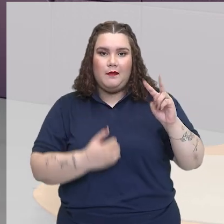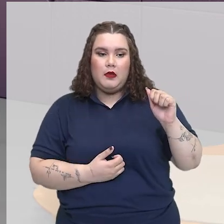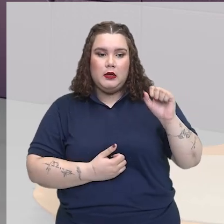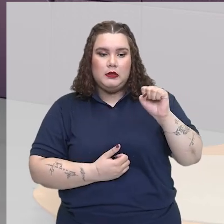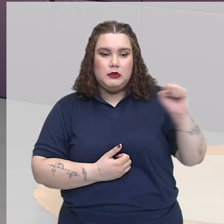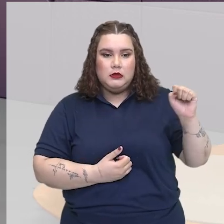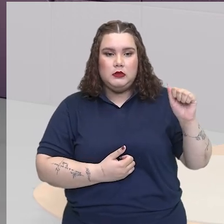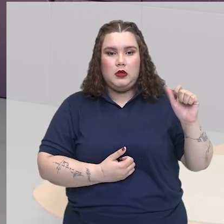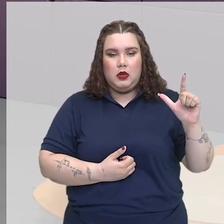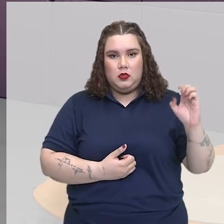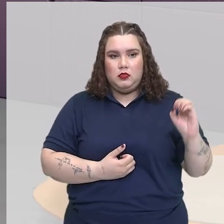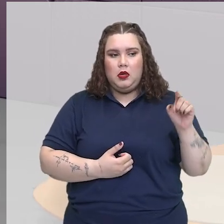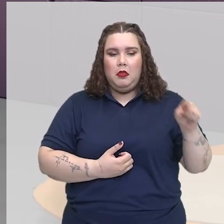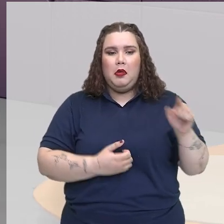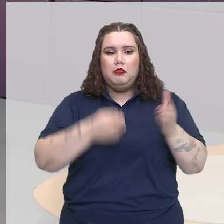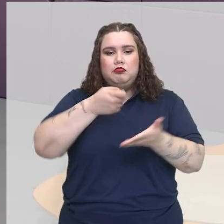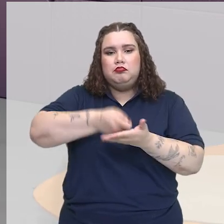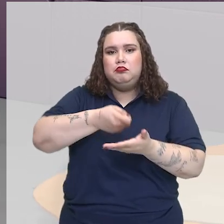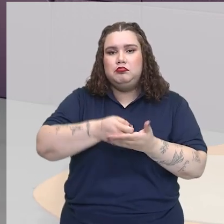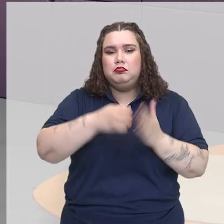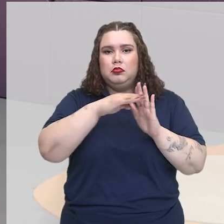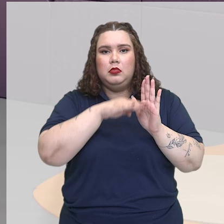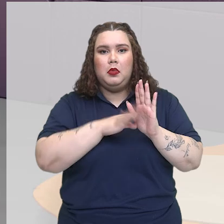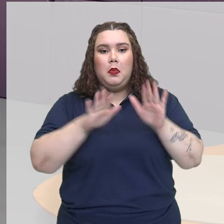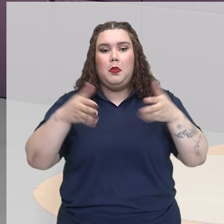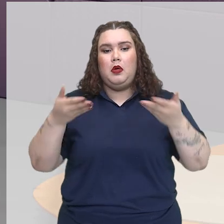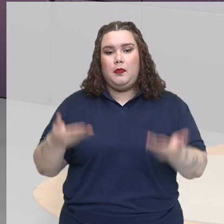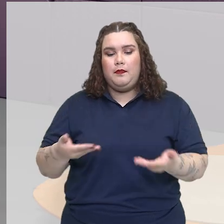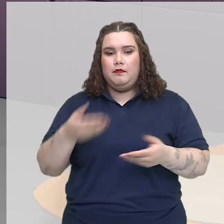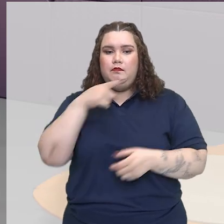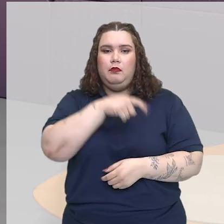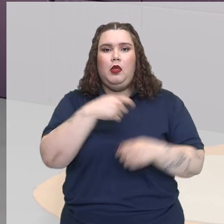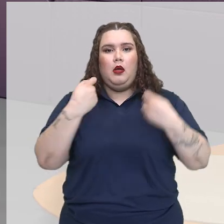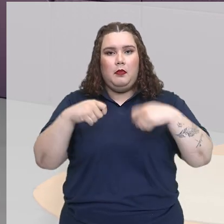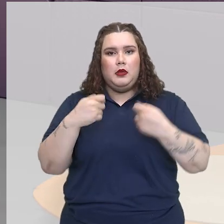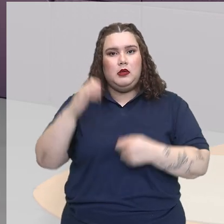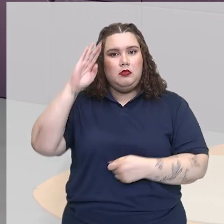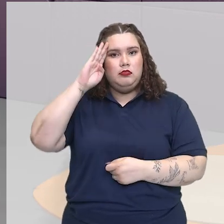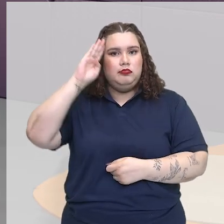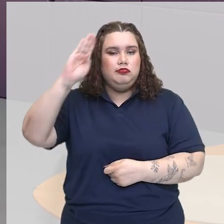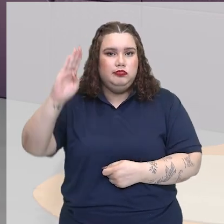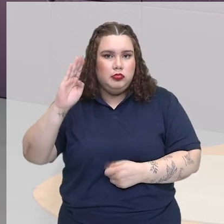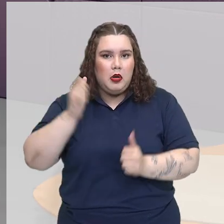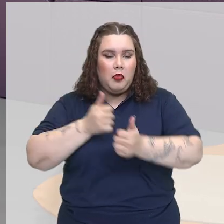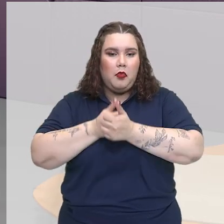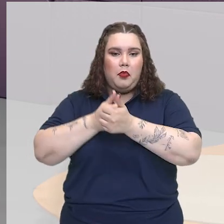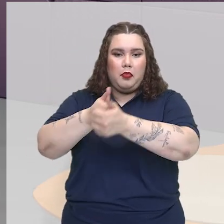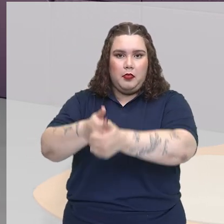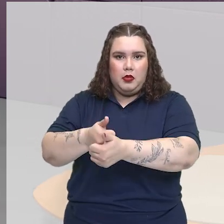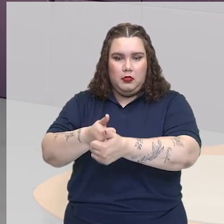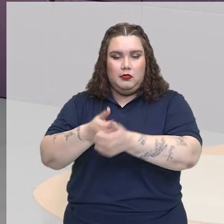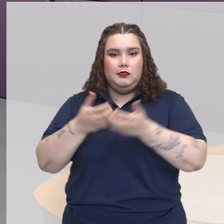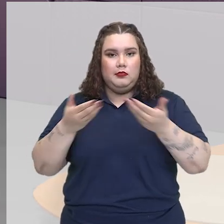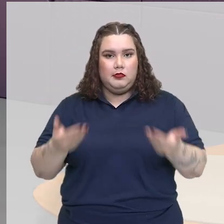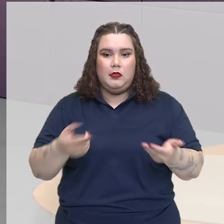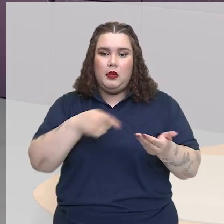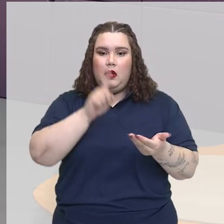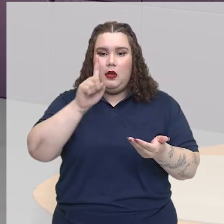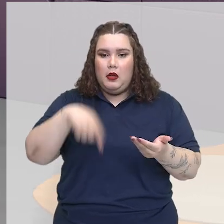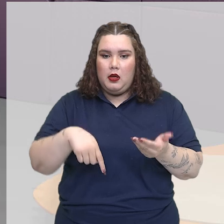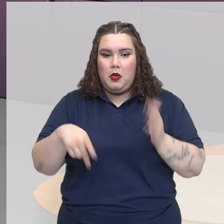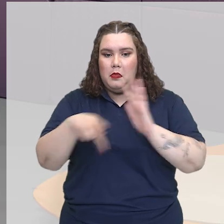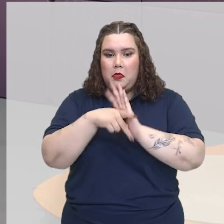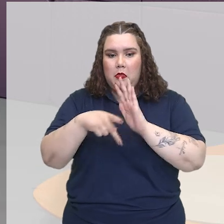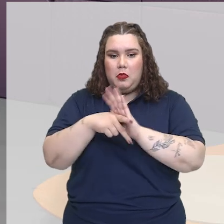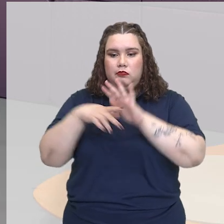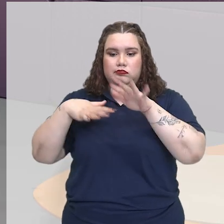seguintes obrigações: prestar serviço militar ao seu senhor. Então, ele era um elemento